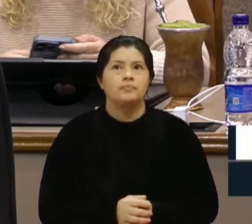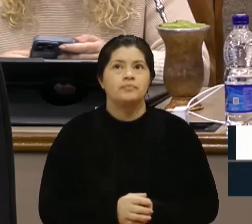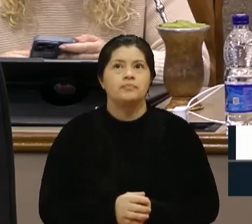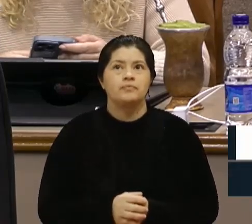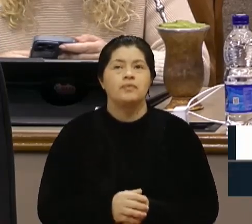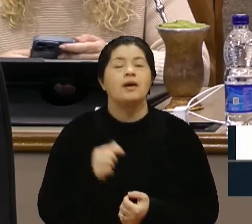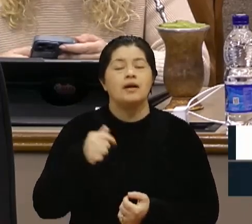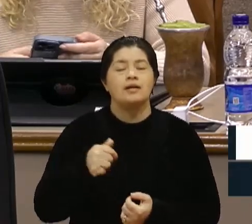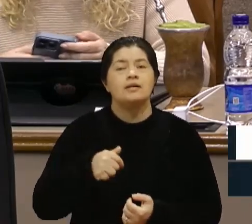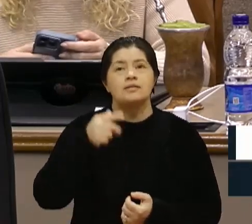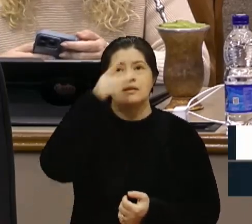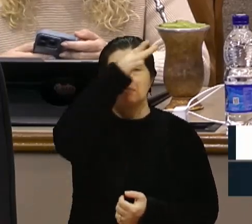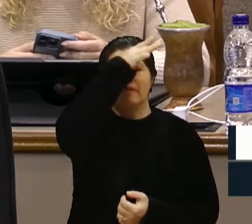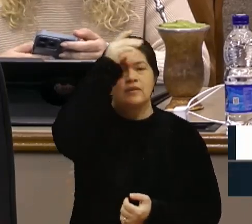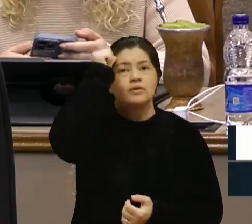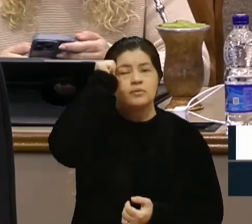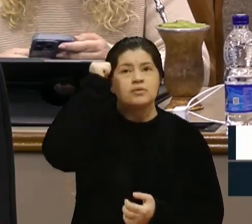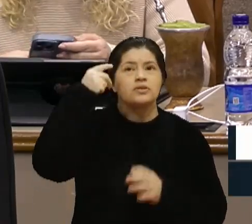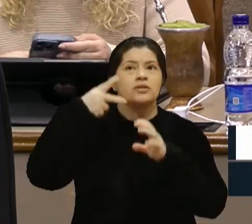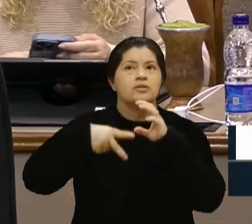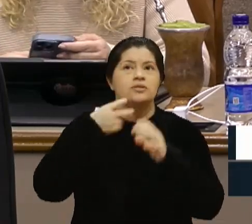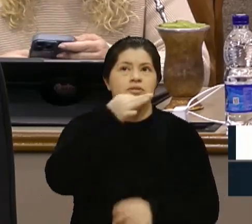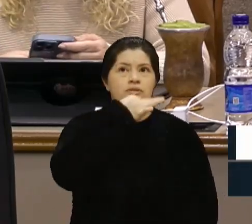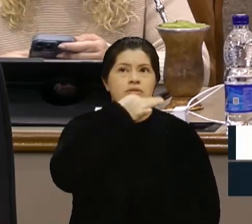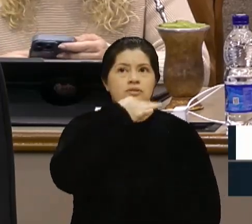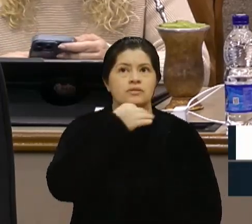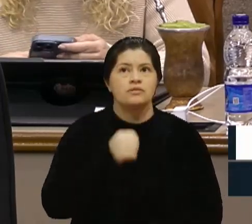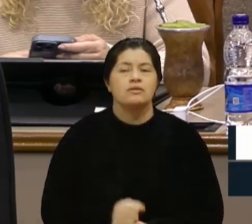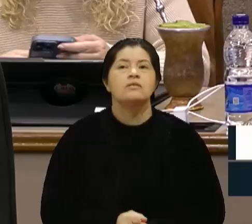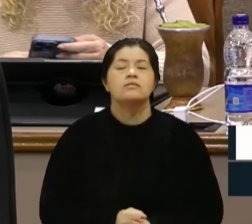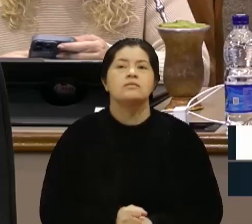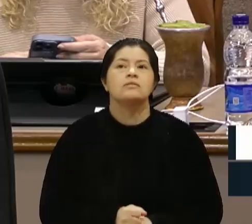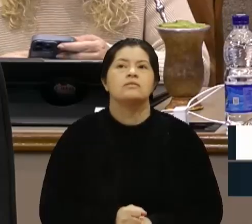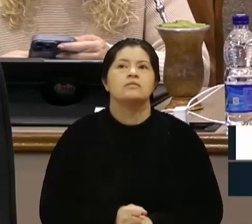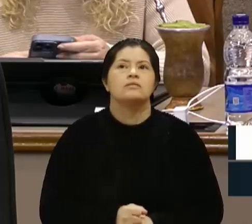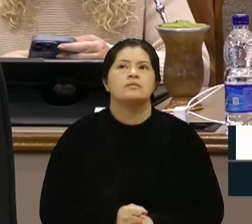esse executivo aqui de Caxias do Sul, e tem feito muito pela nossa